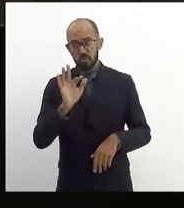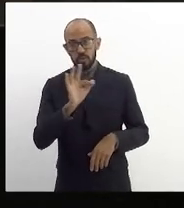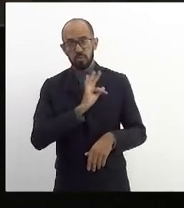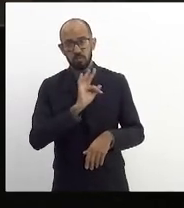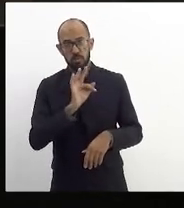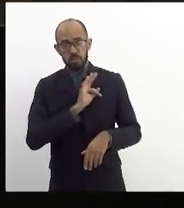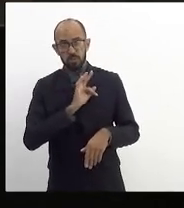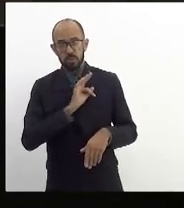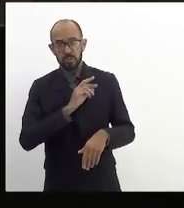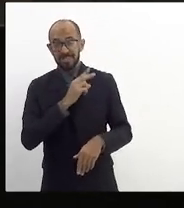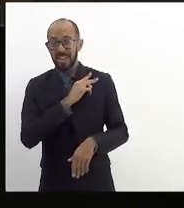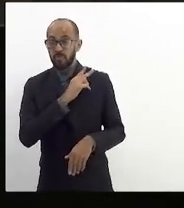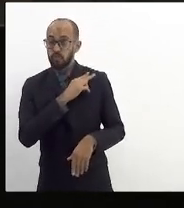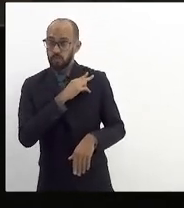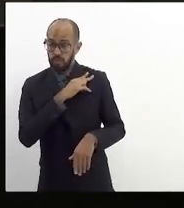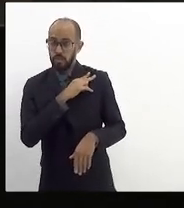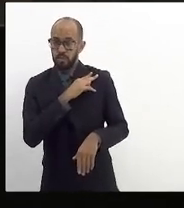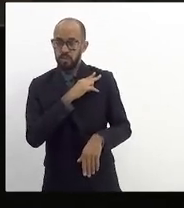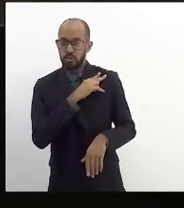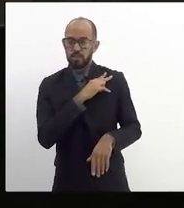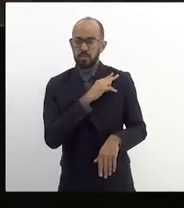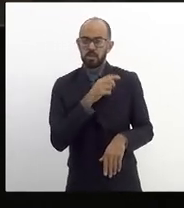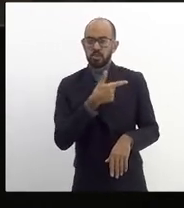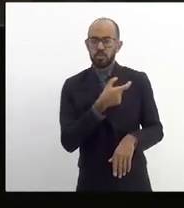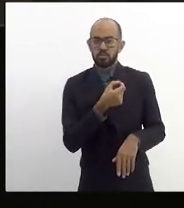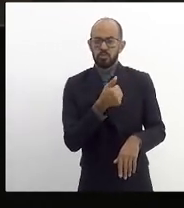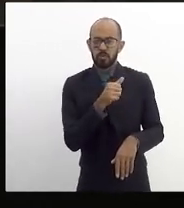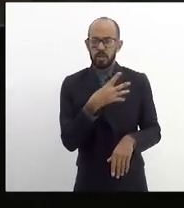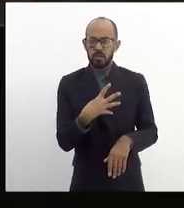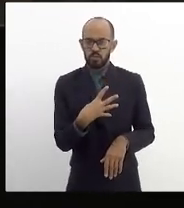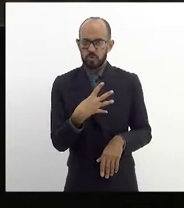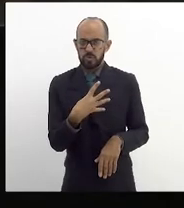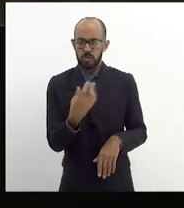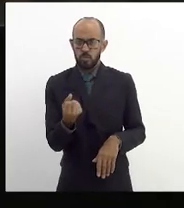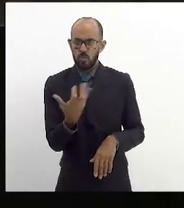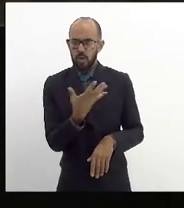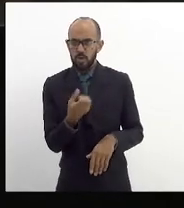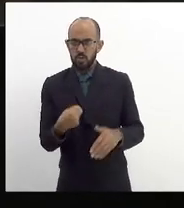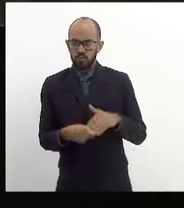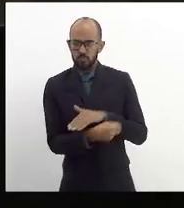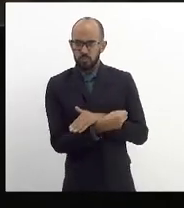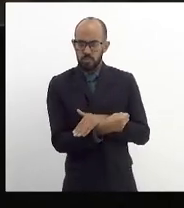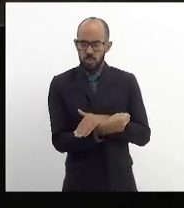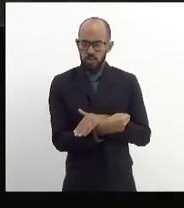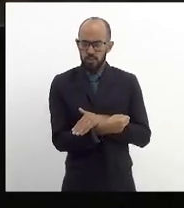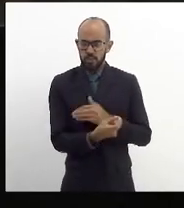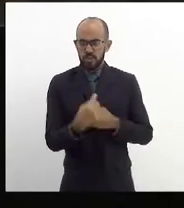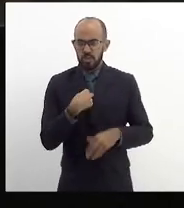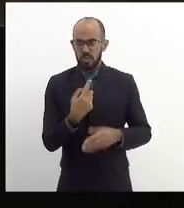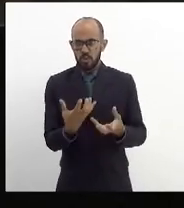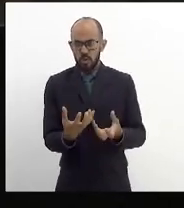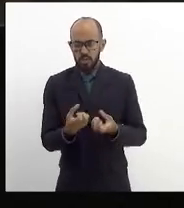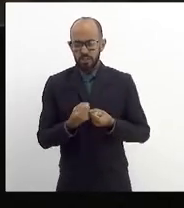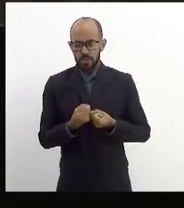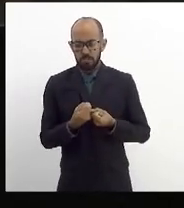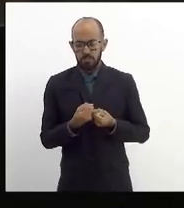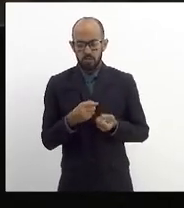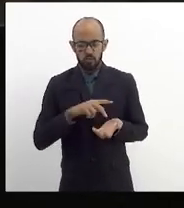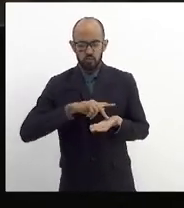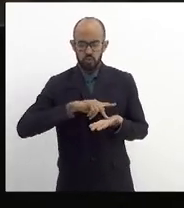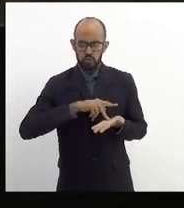no período de 2011/2014 e logo que assumir a chefia recebi os